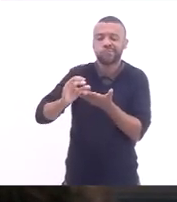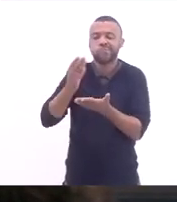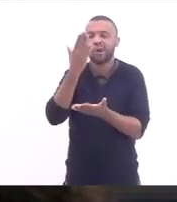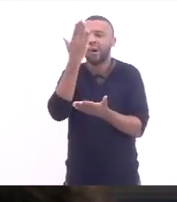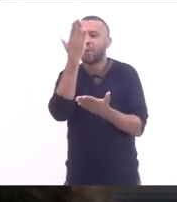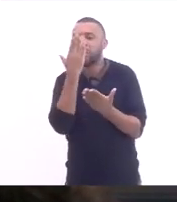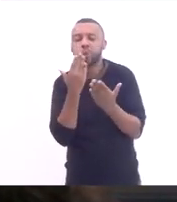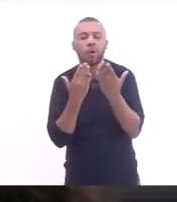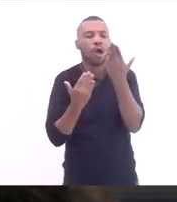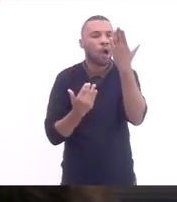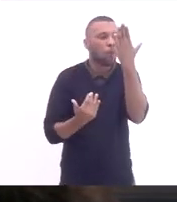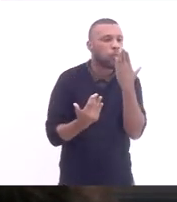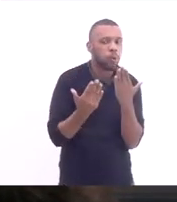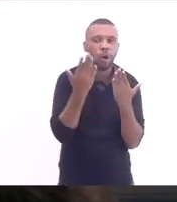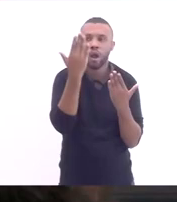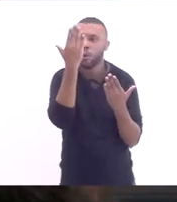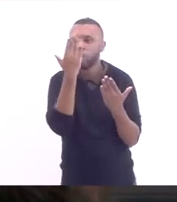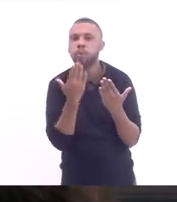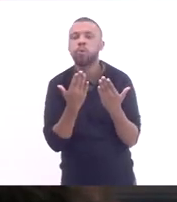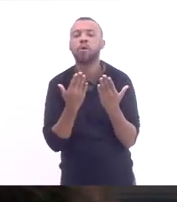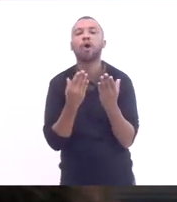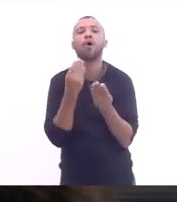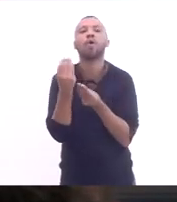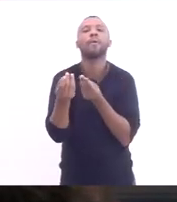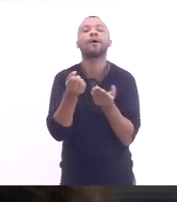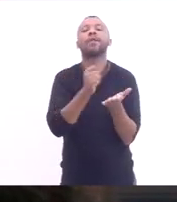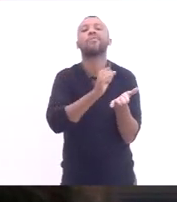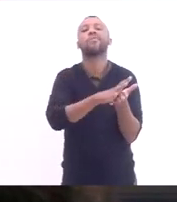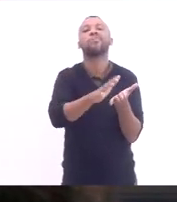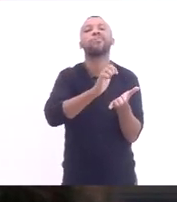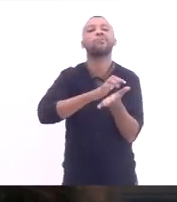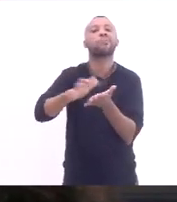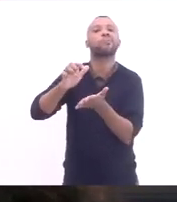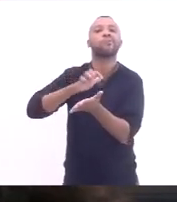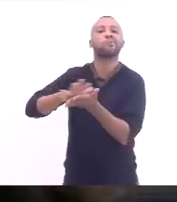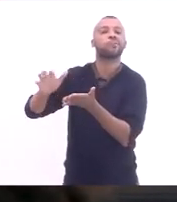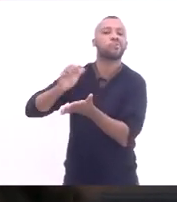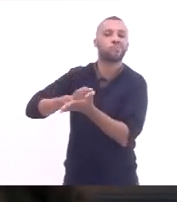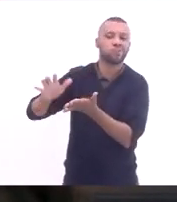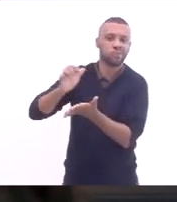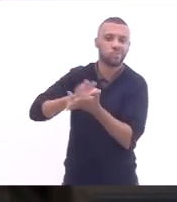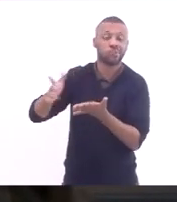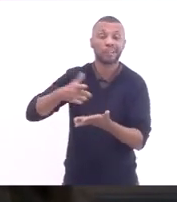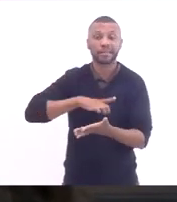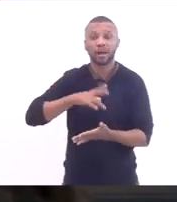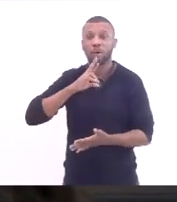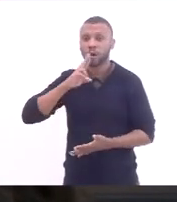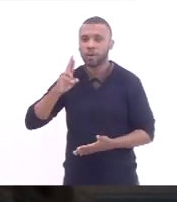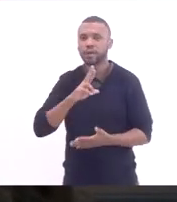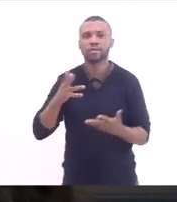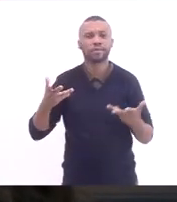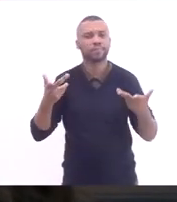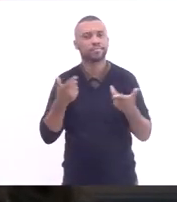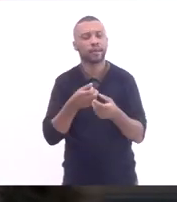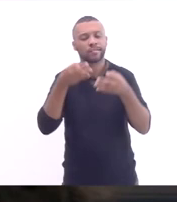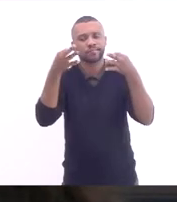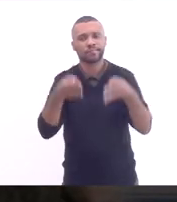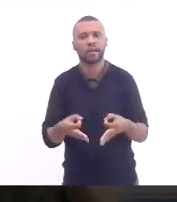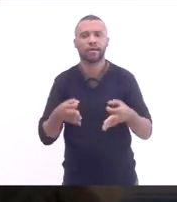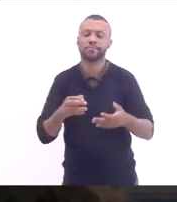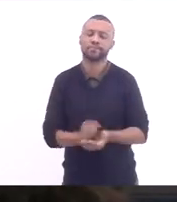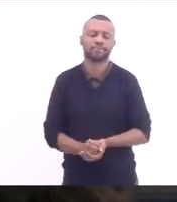as formas como deva ser gasto isso para ter realmente aquele resultado eficaz. Essa aqui é a